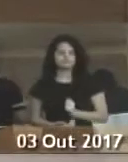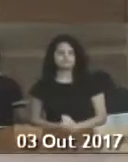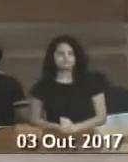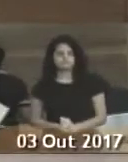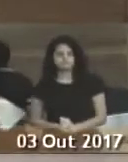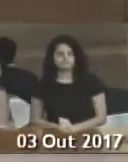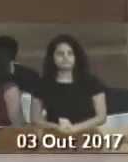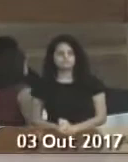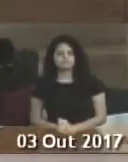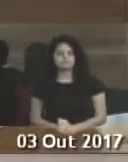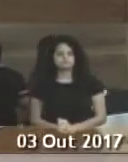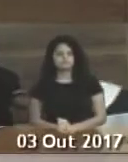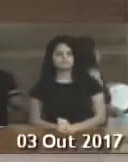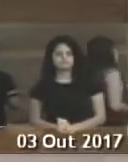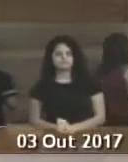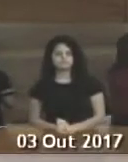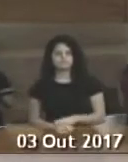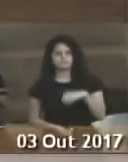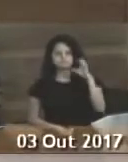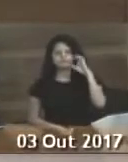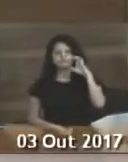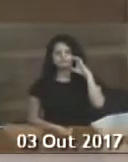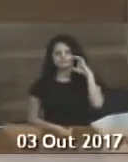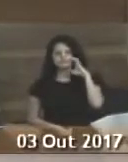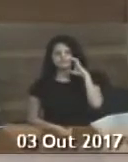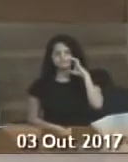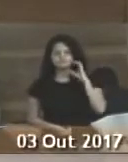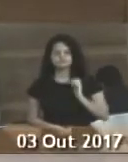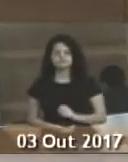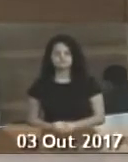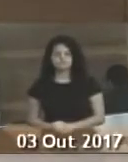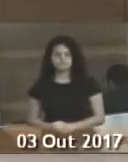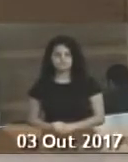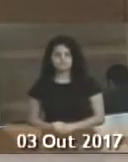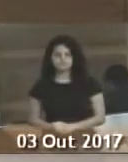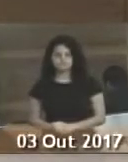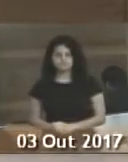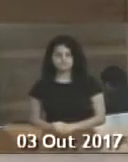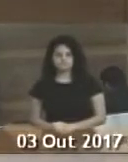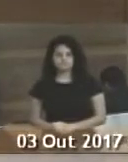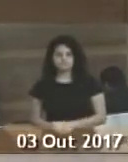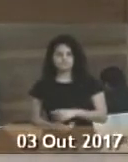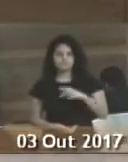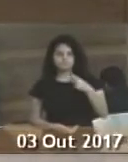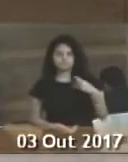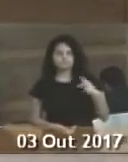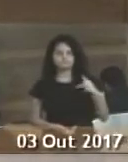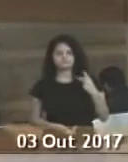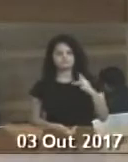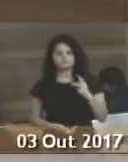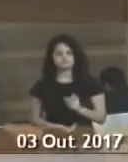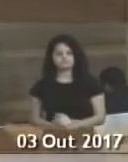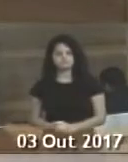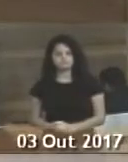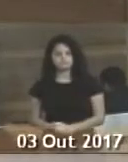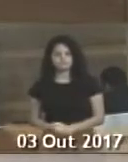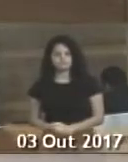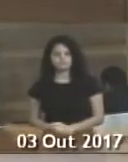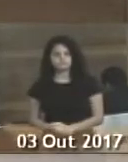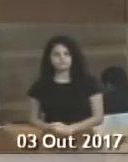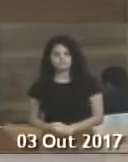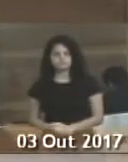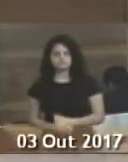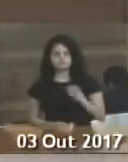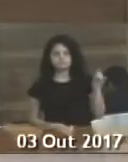Cristiano Brasil da Silva, a Tite Brasil, Francisco Canidé da Costa Raimundo, Canidé do Social, Hélio Severino de Azevedo, Helene Sindicato, Jean Carlos de